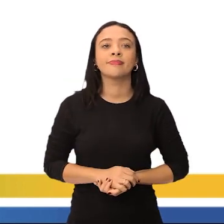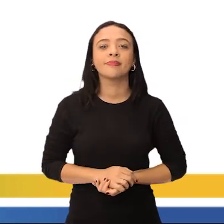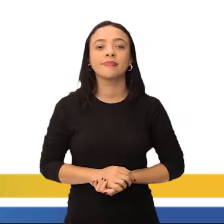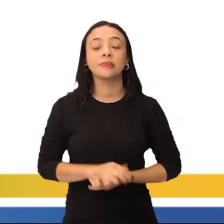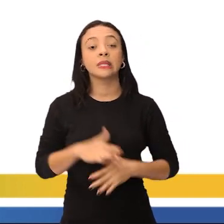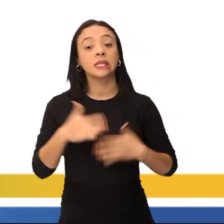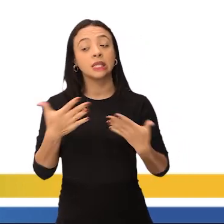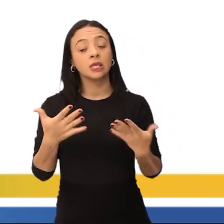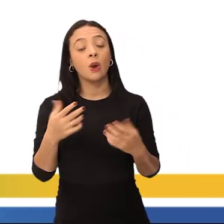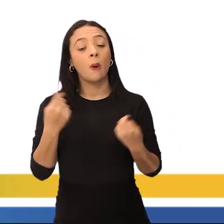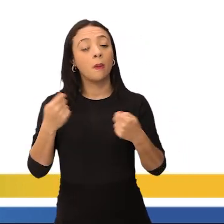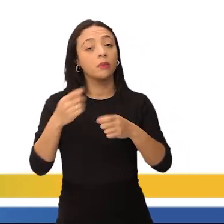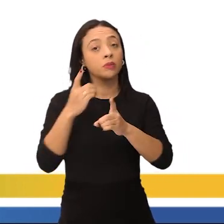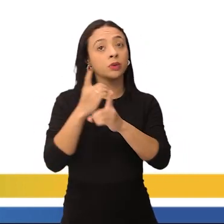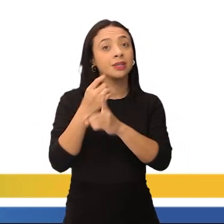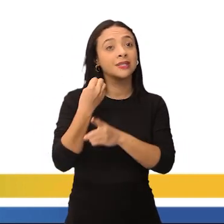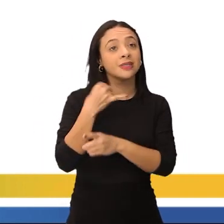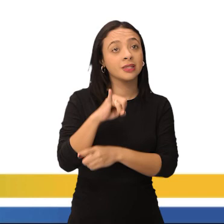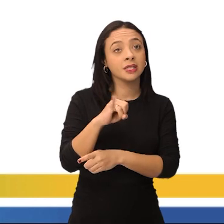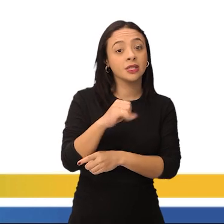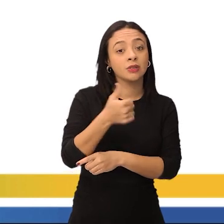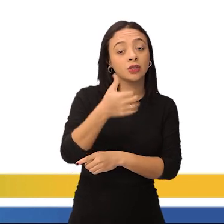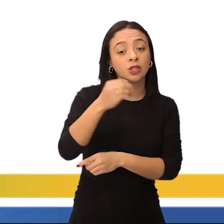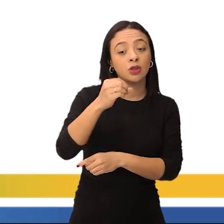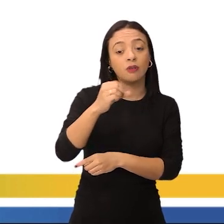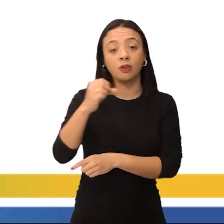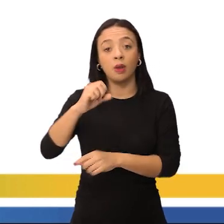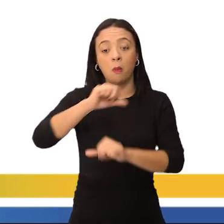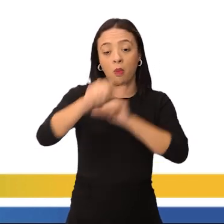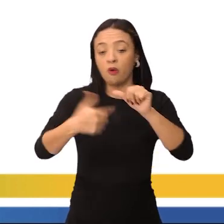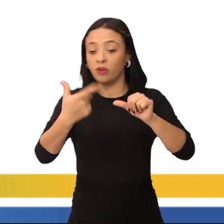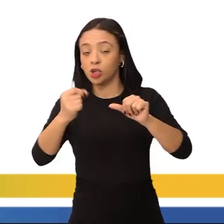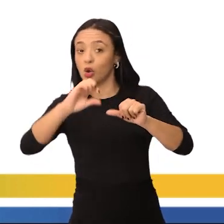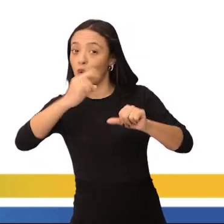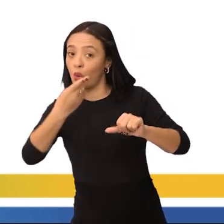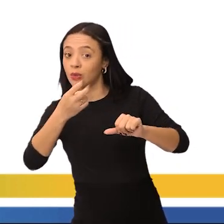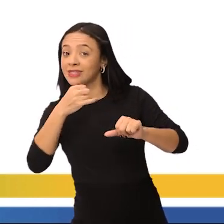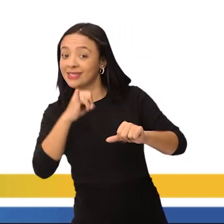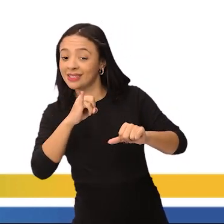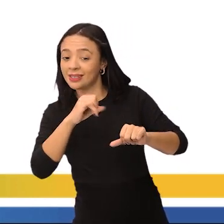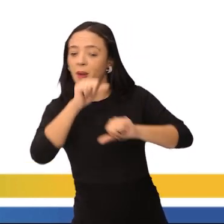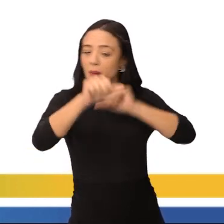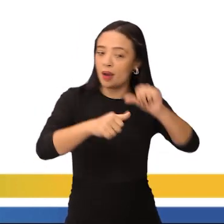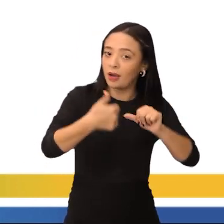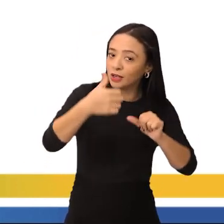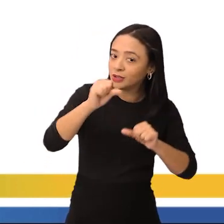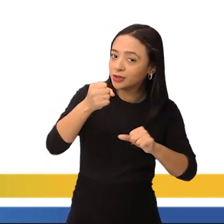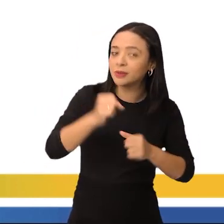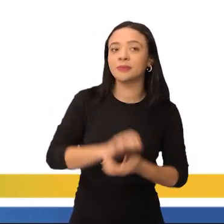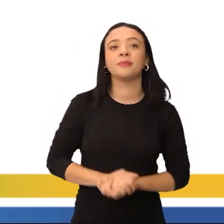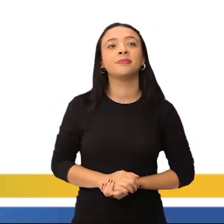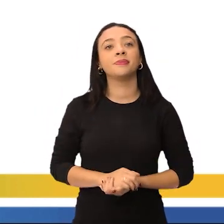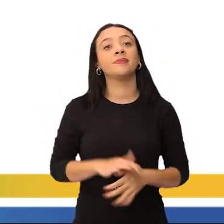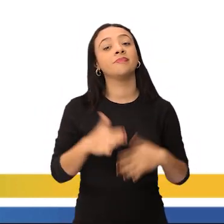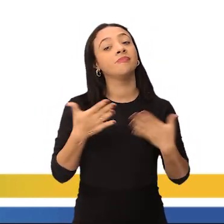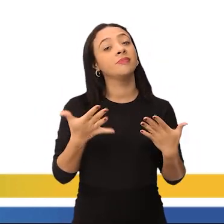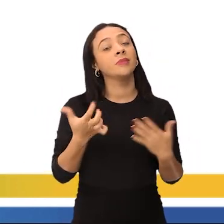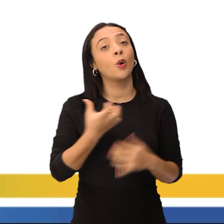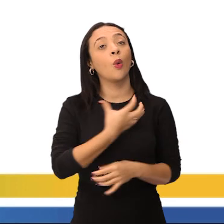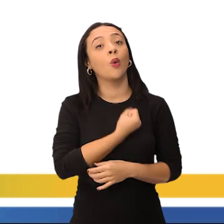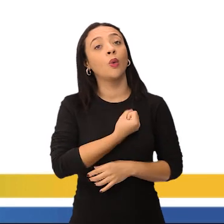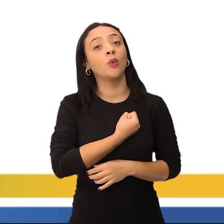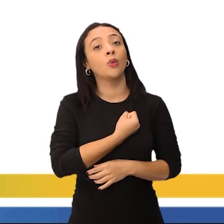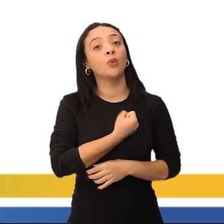eu só tenho que descobrir se o 19 vai virar 20 você ele vai virar 18 Oi e aí pessoal como esse número